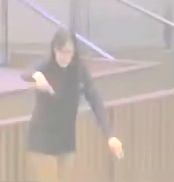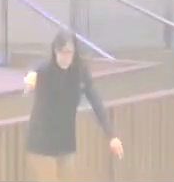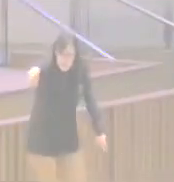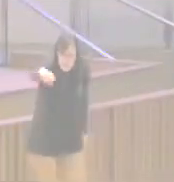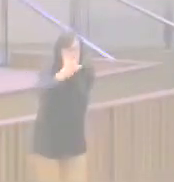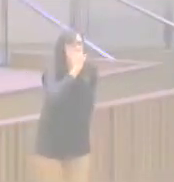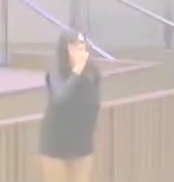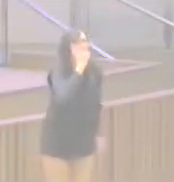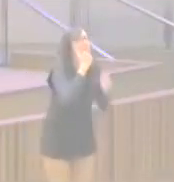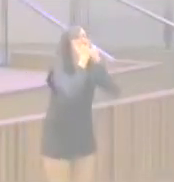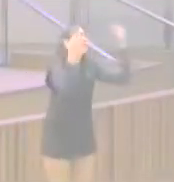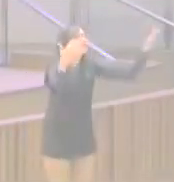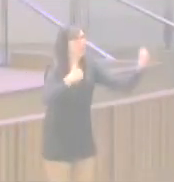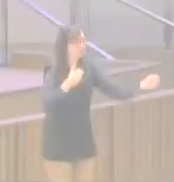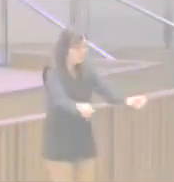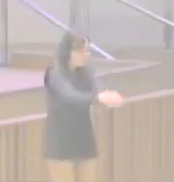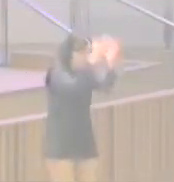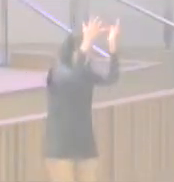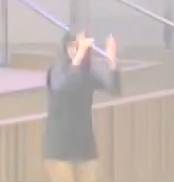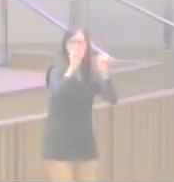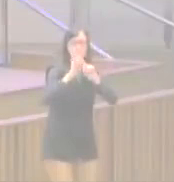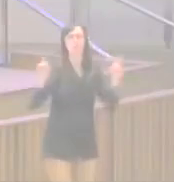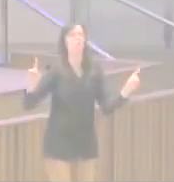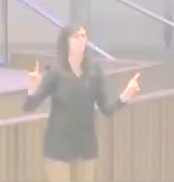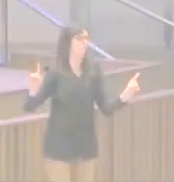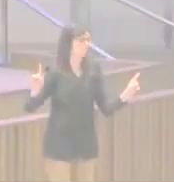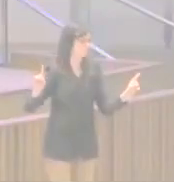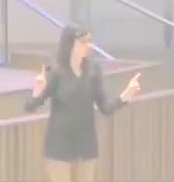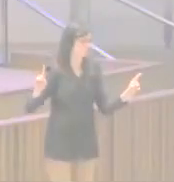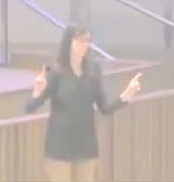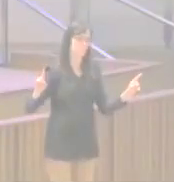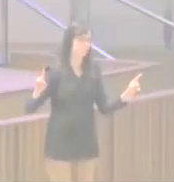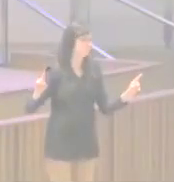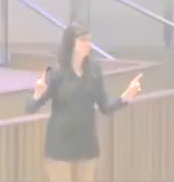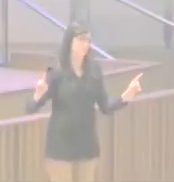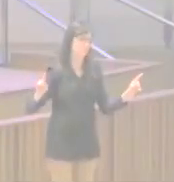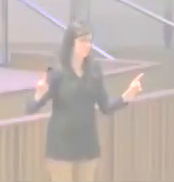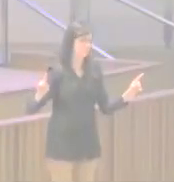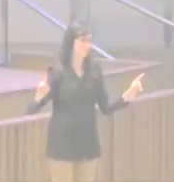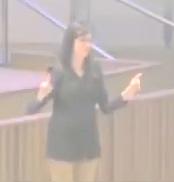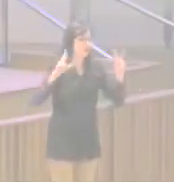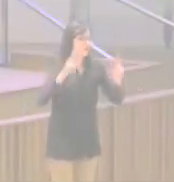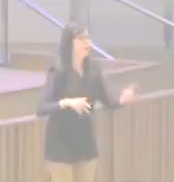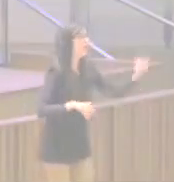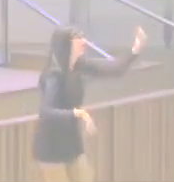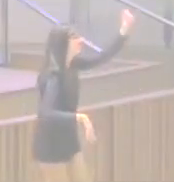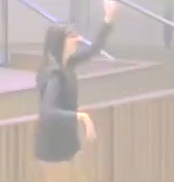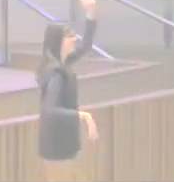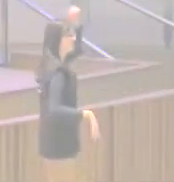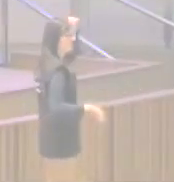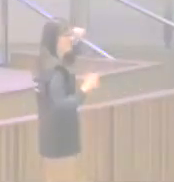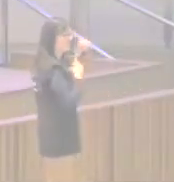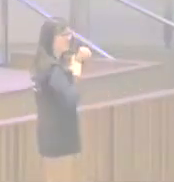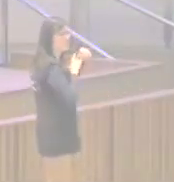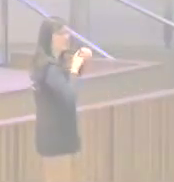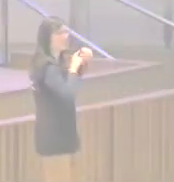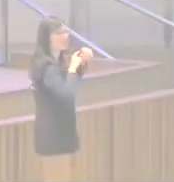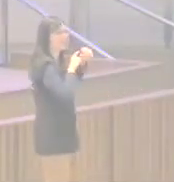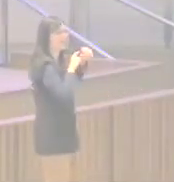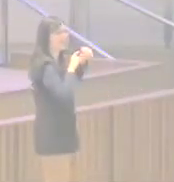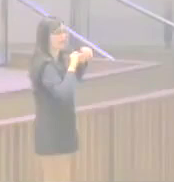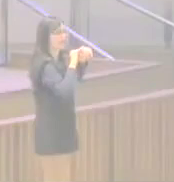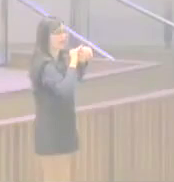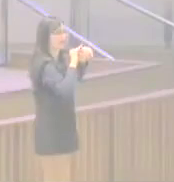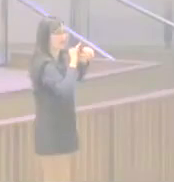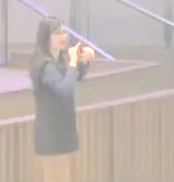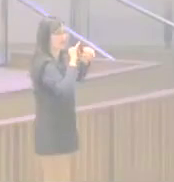existe outro milagre que eu vou fazer a não ser o milagre de Jonas, que seria morrer e